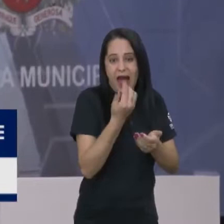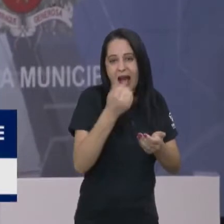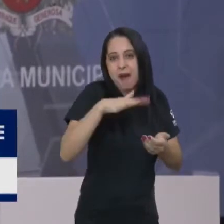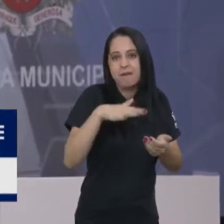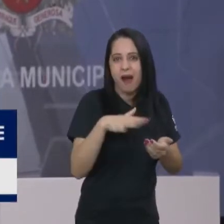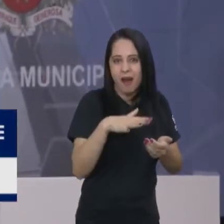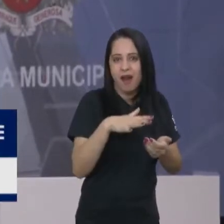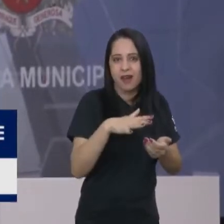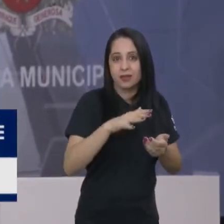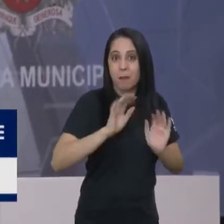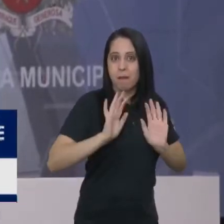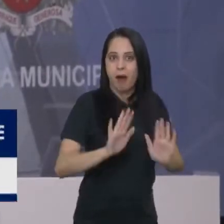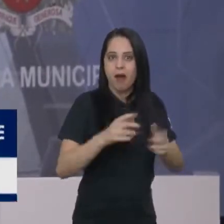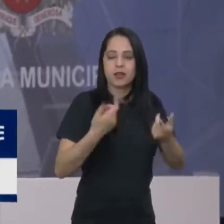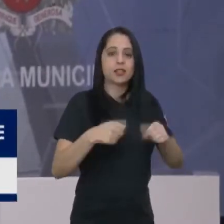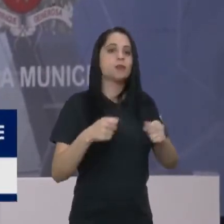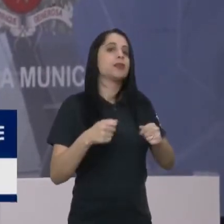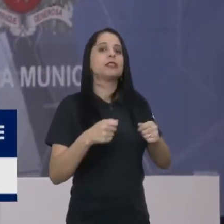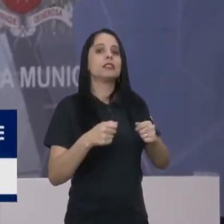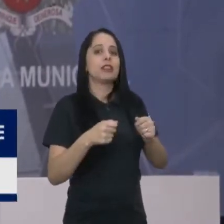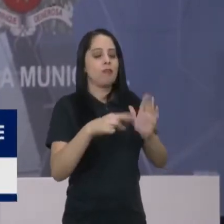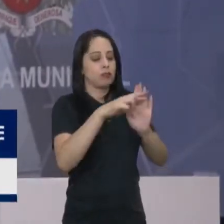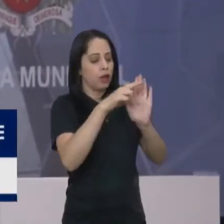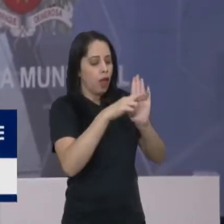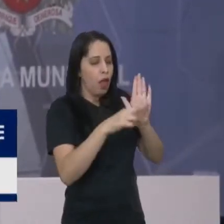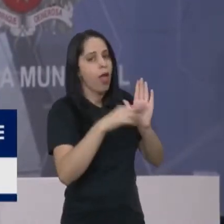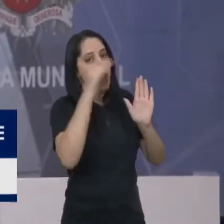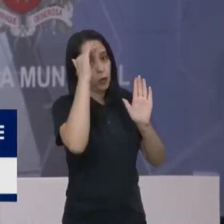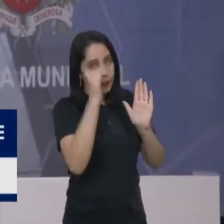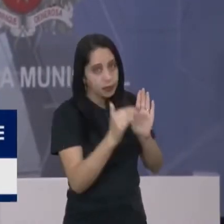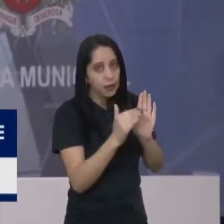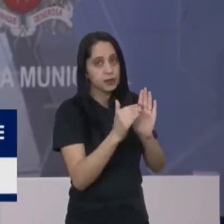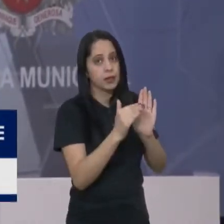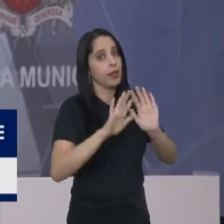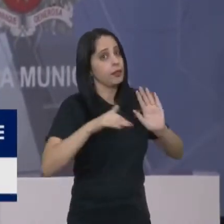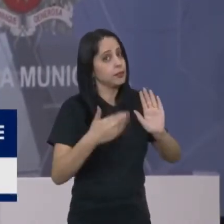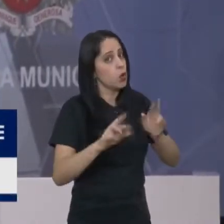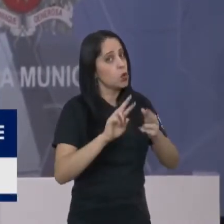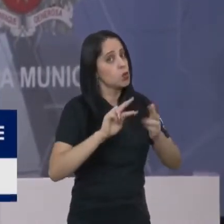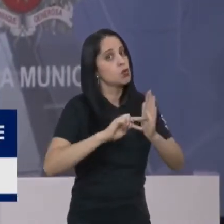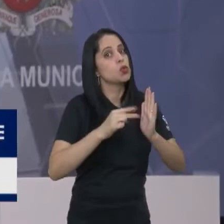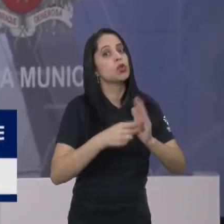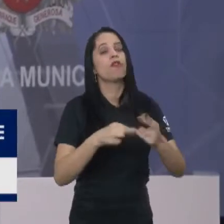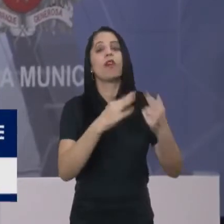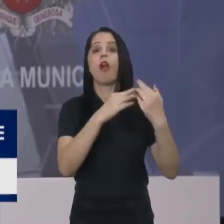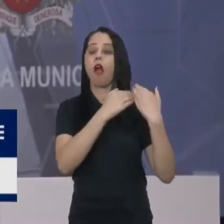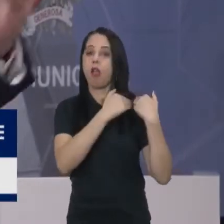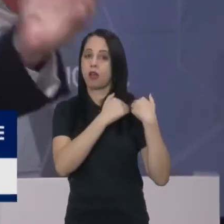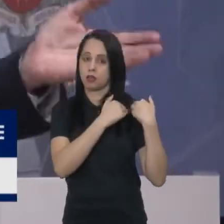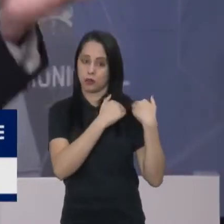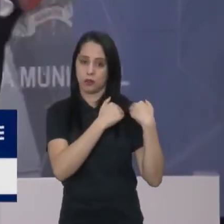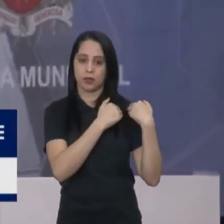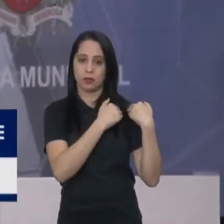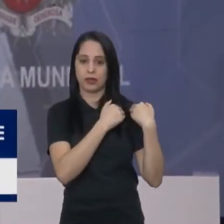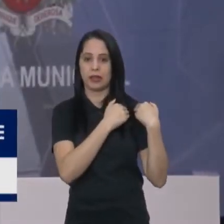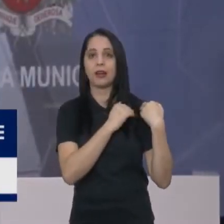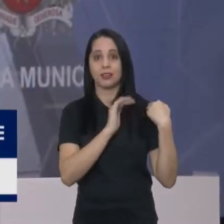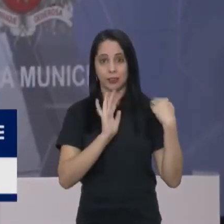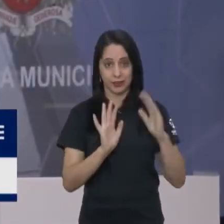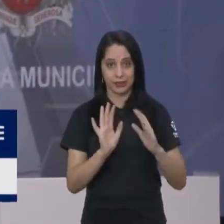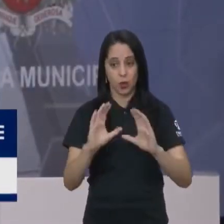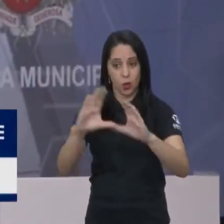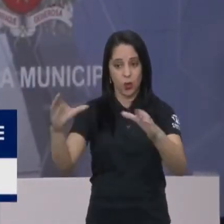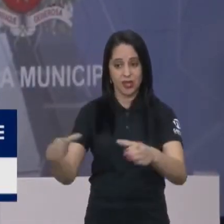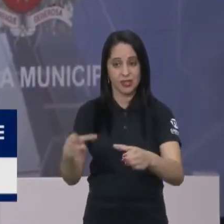da transparência, né? Tudo isso implicava muita responsabilidade, né? E nunca, nunca, nunca ninguém dessa equipe, tanto aqui quanto o pessoal do